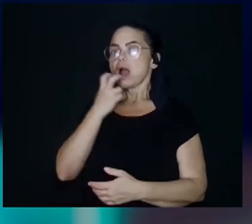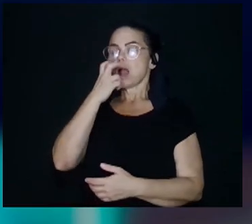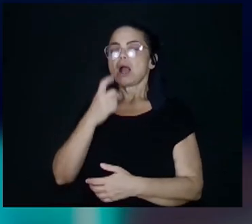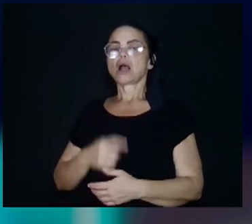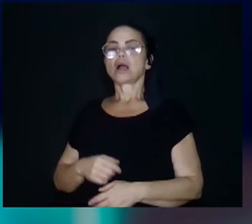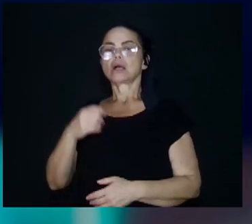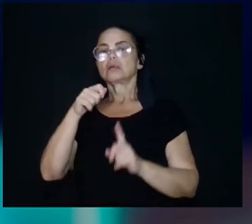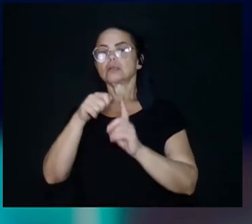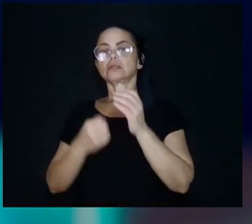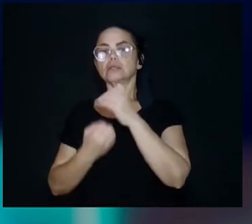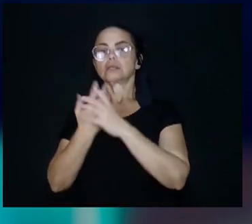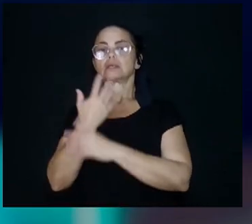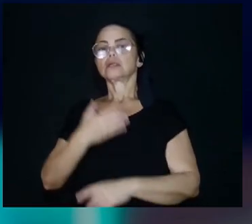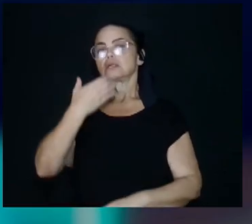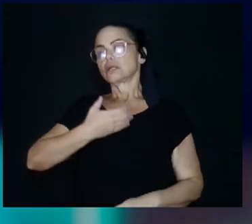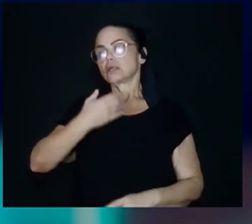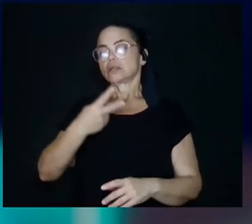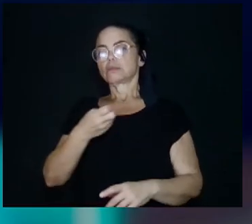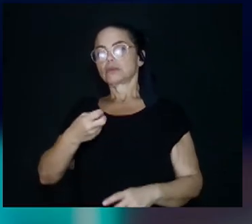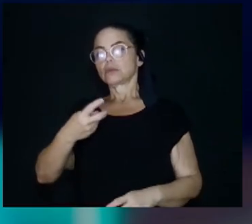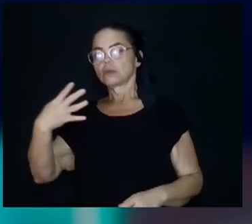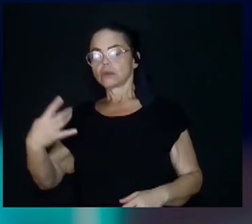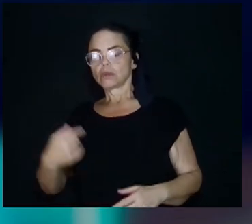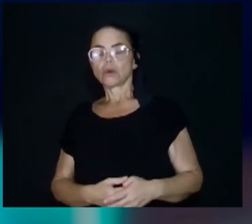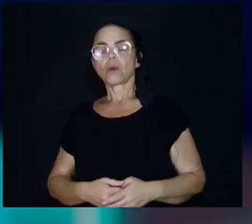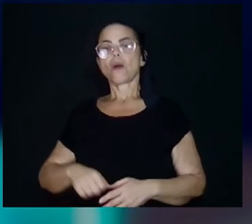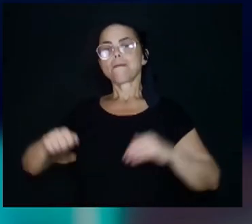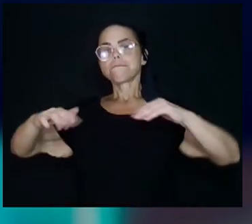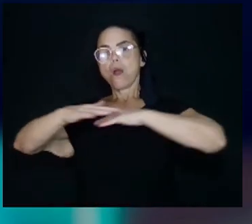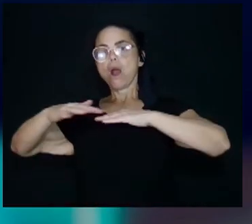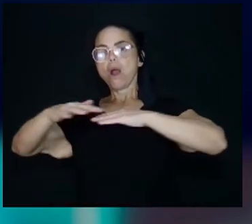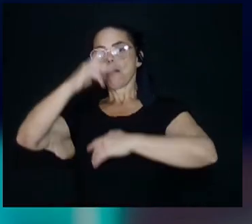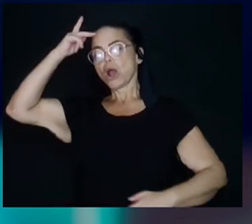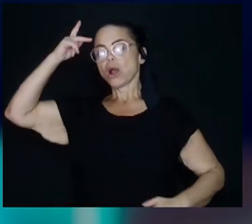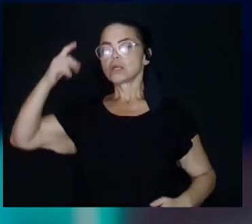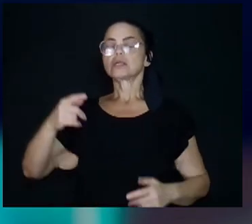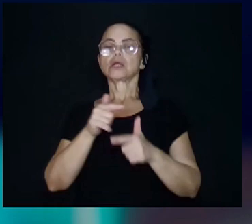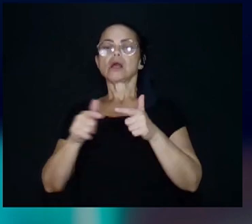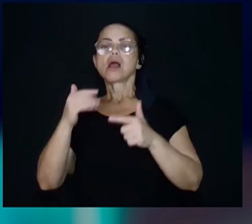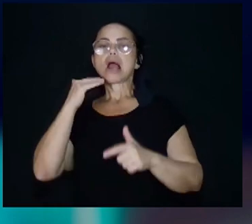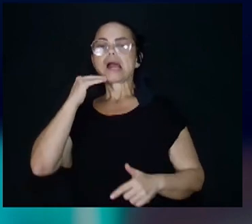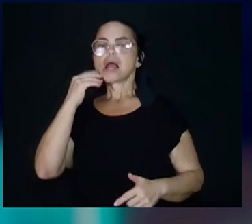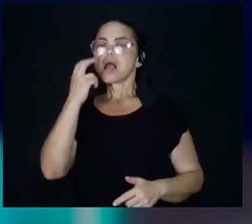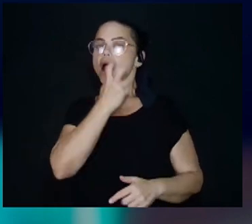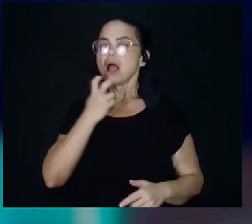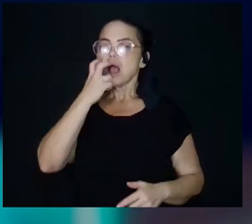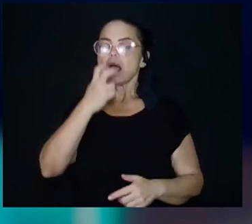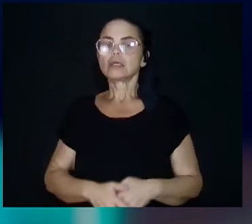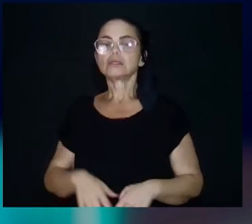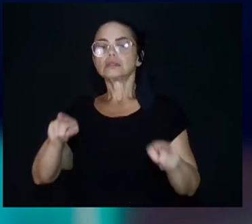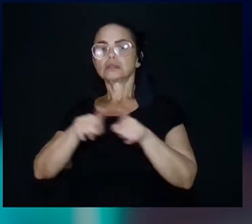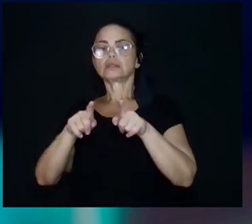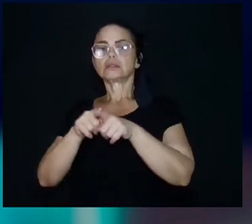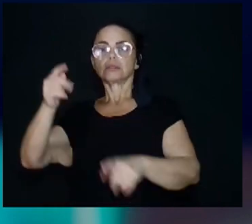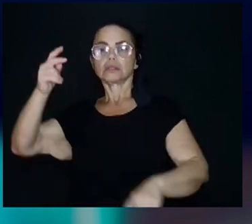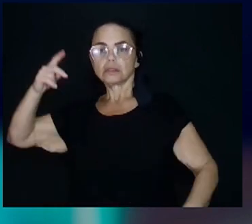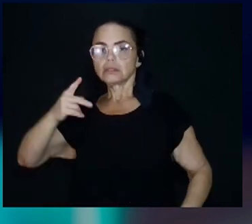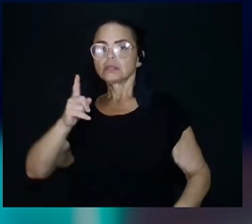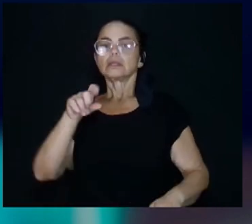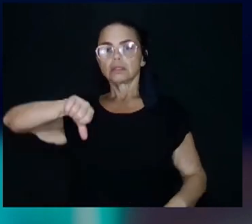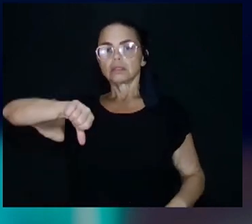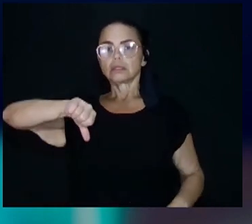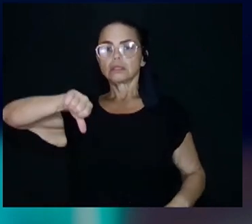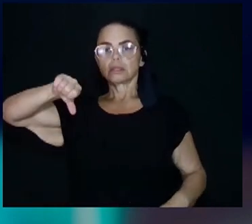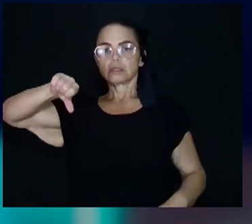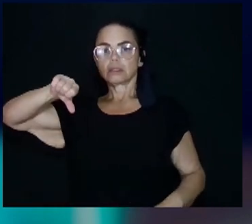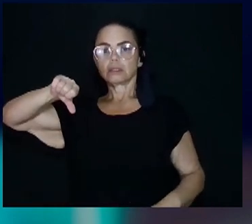2004, enquanto o movimento para a pessoa que gagueja, na verdade, já existe já desde por volta de